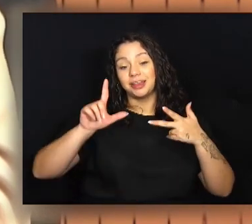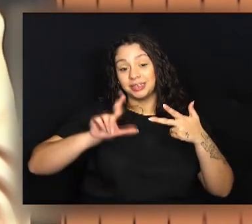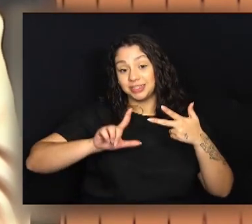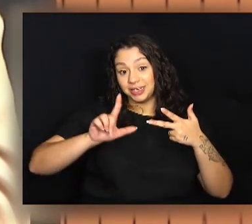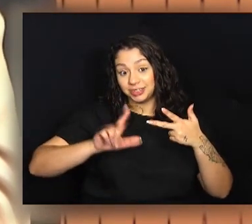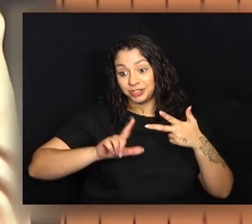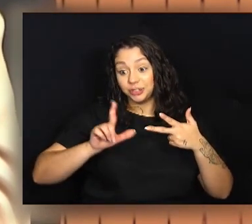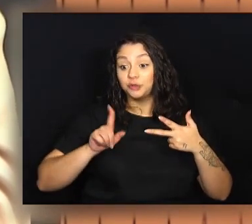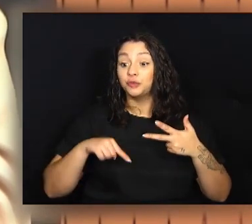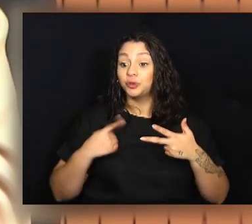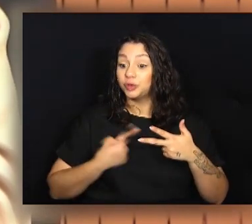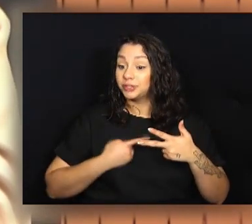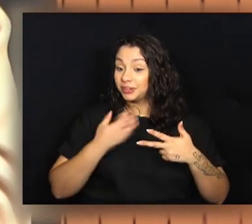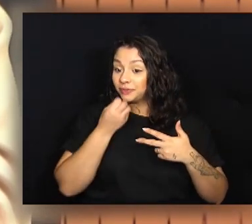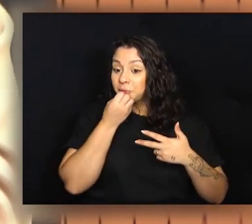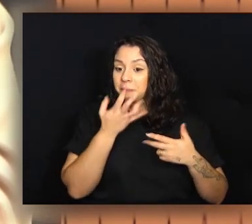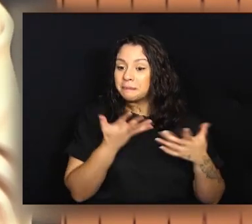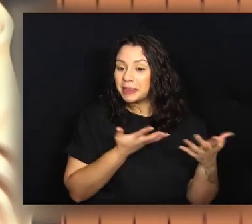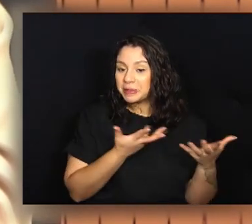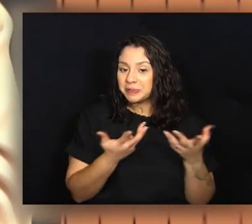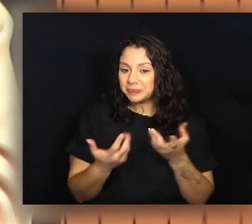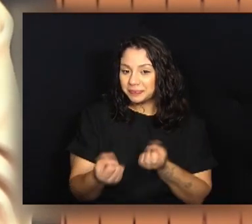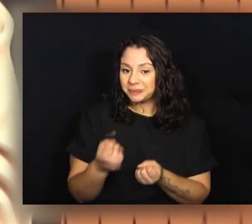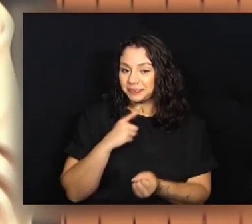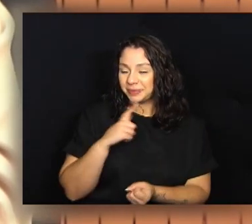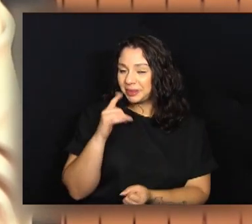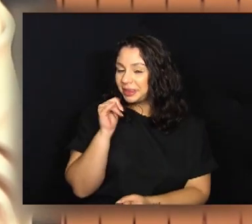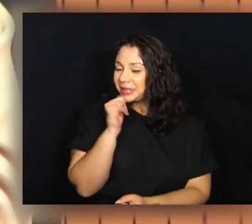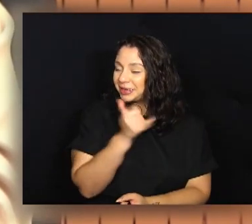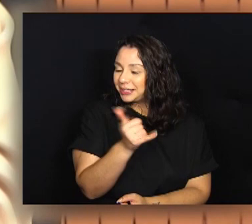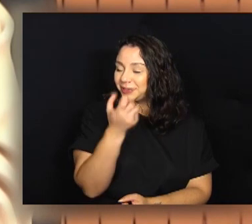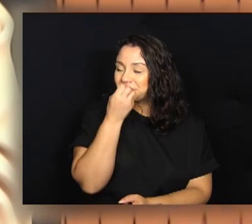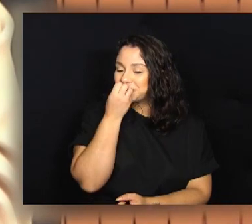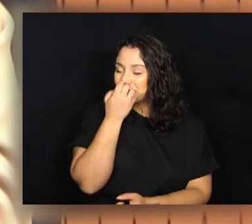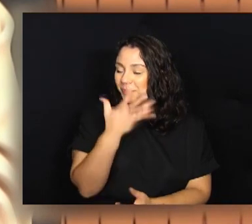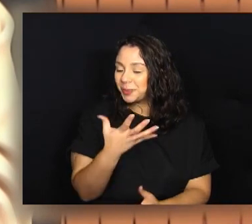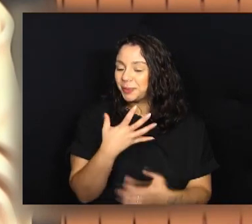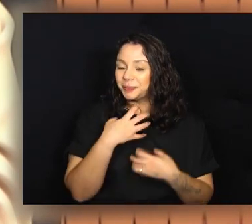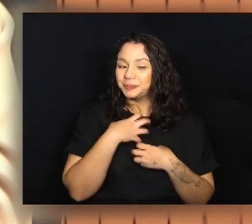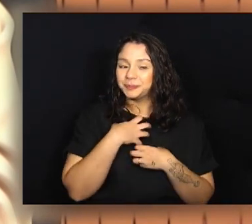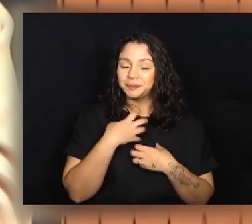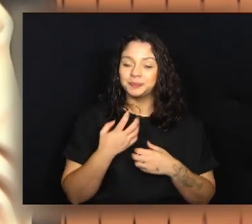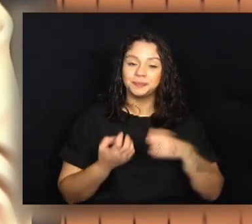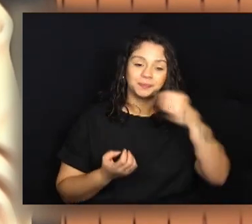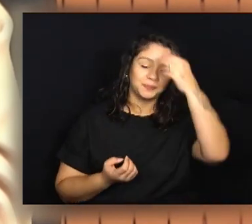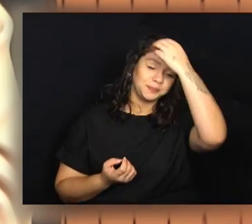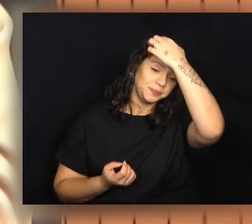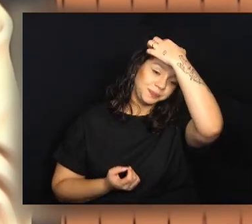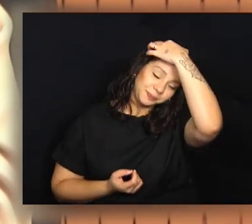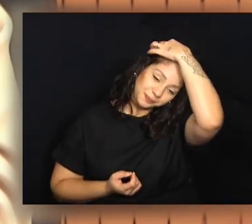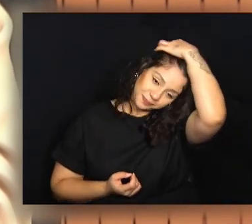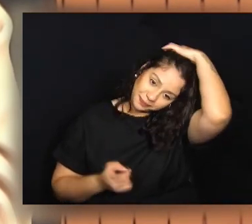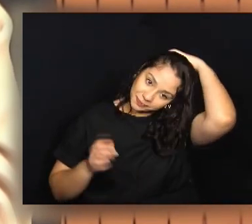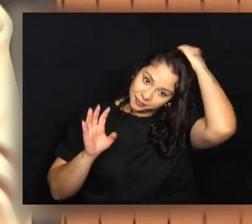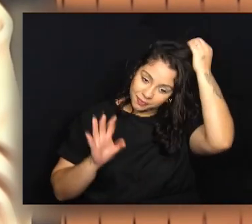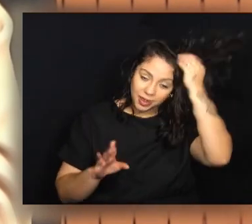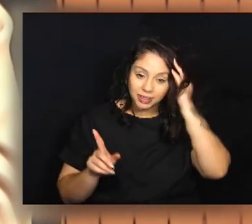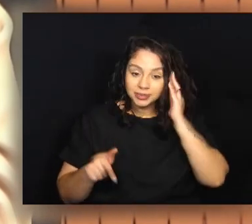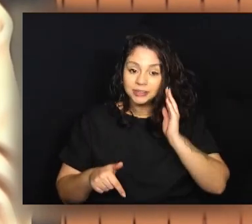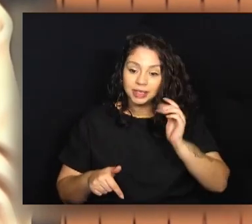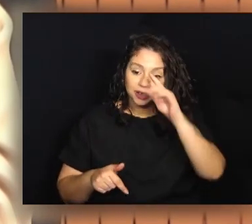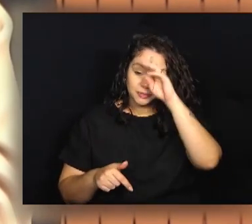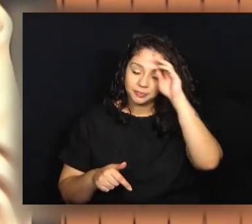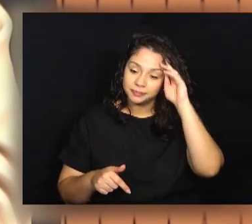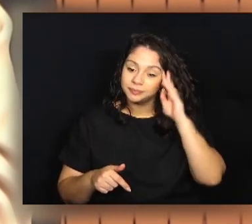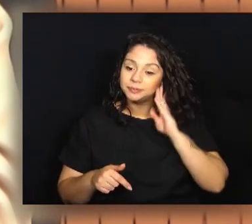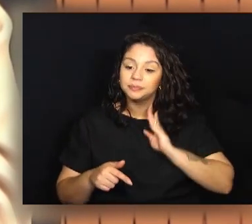somos muito bem recebidos, estou sentindo uma energia muito bacana aqui, mas que é um centro de poder. E